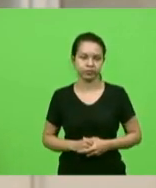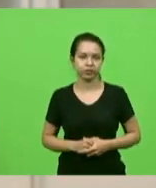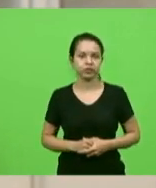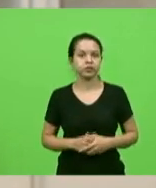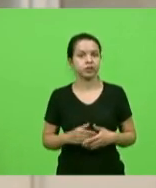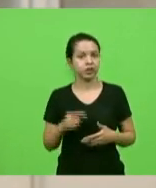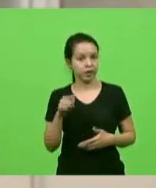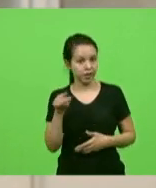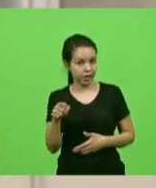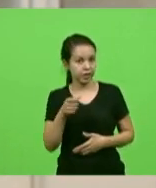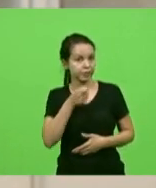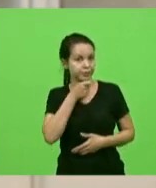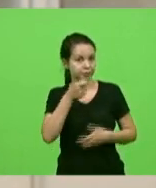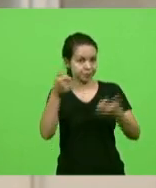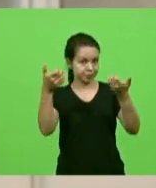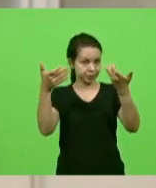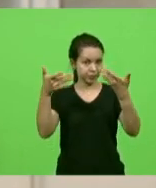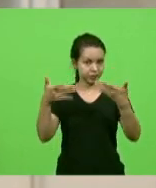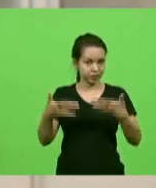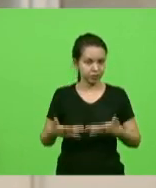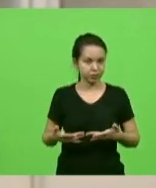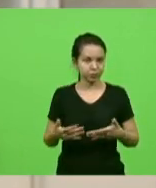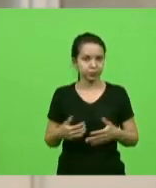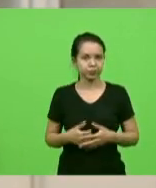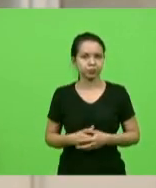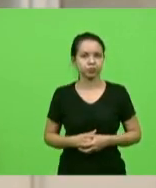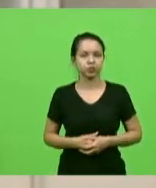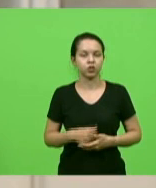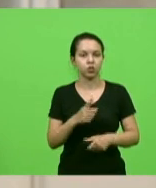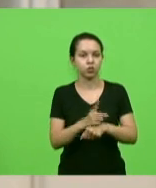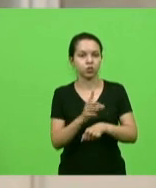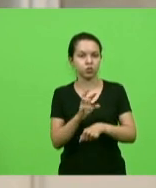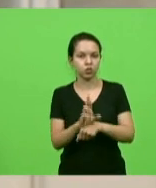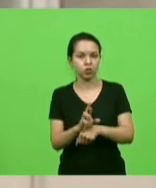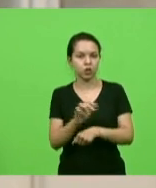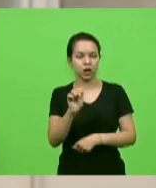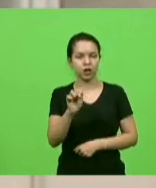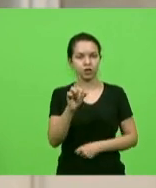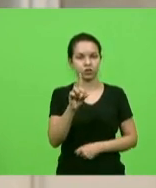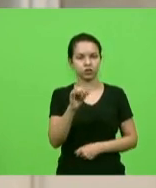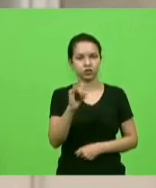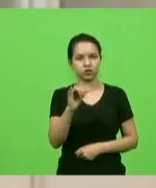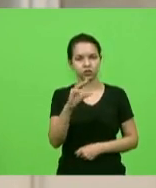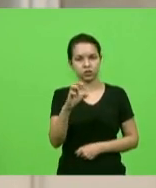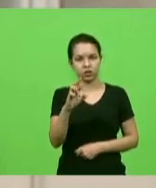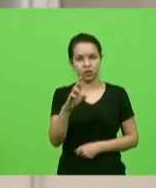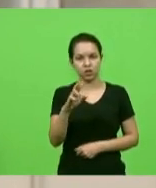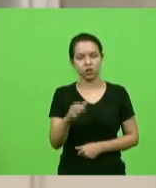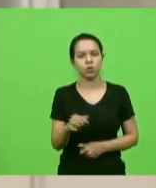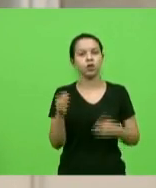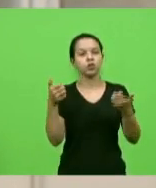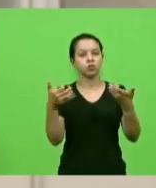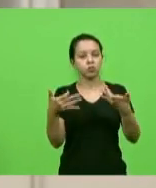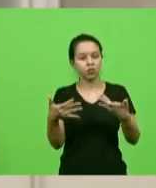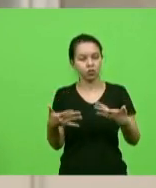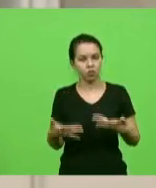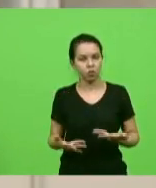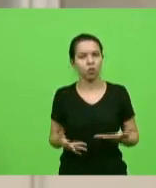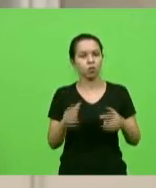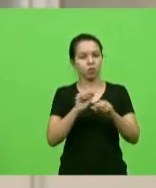o e neste depoimento é o doutor adircélio ele deixa bem